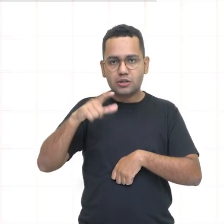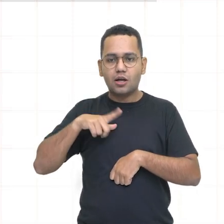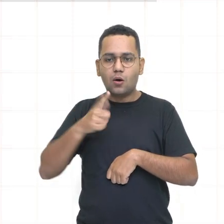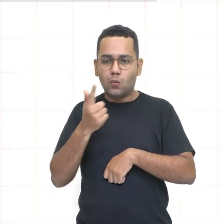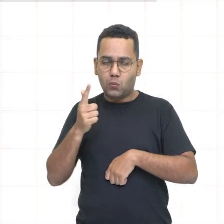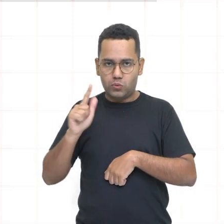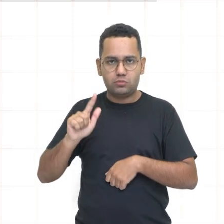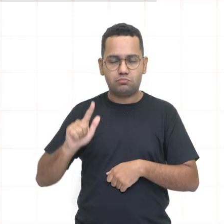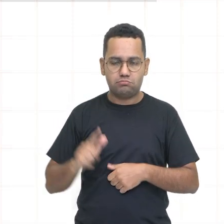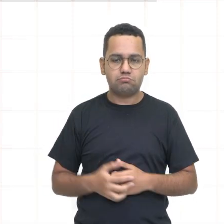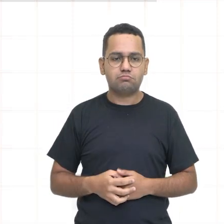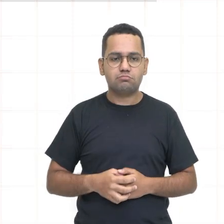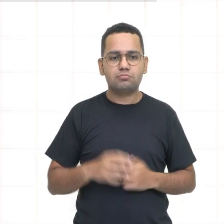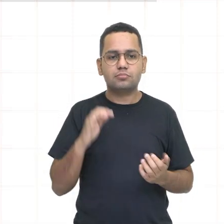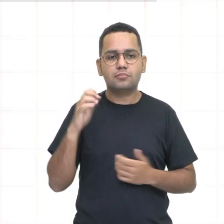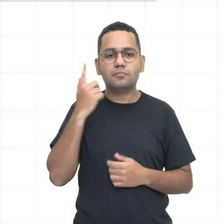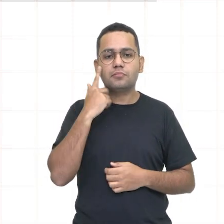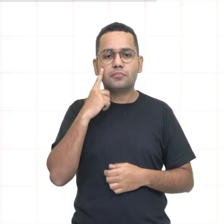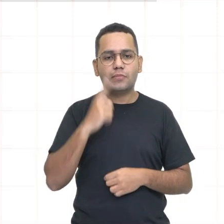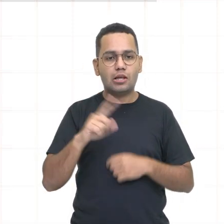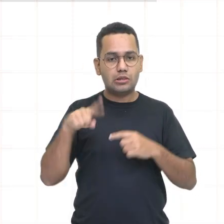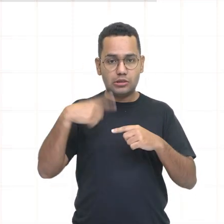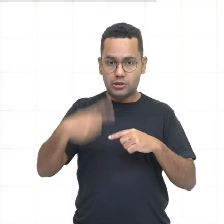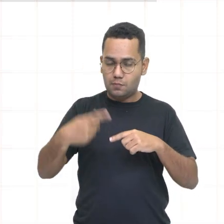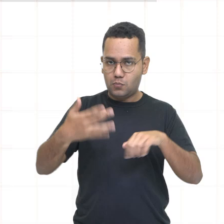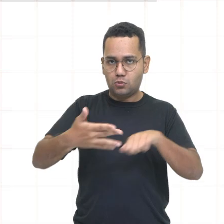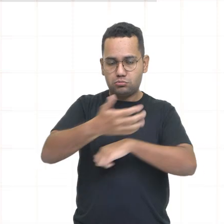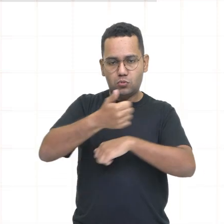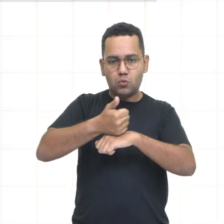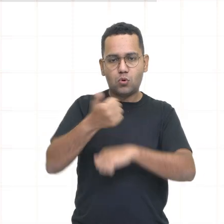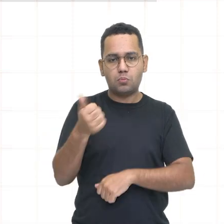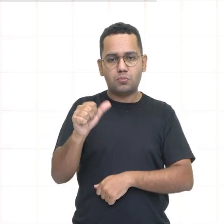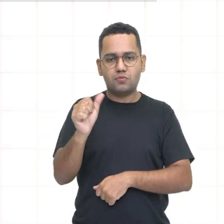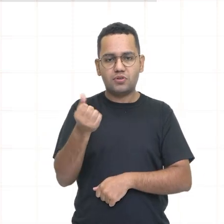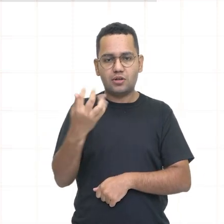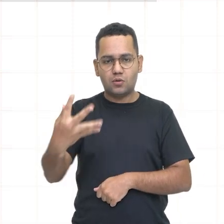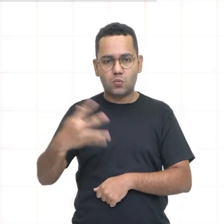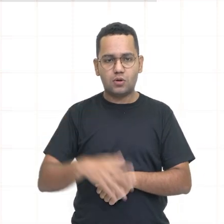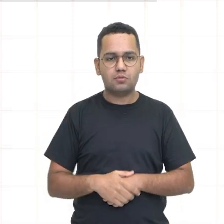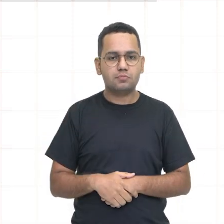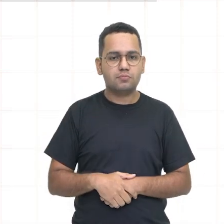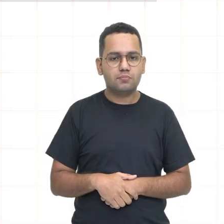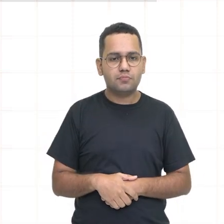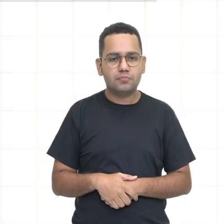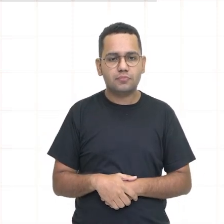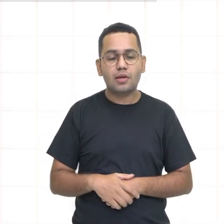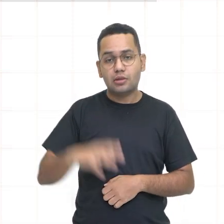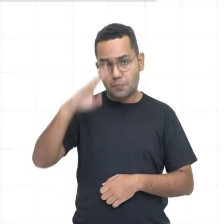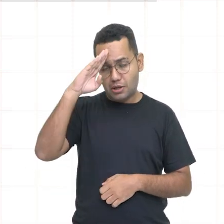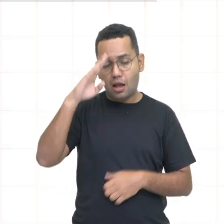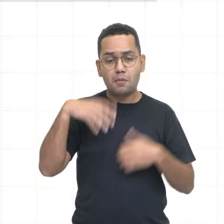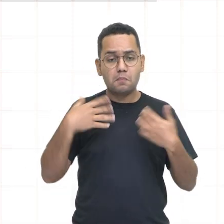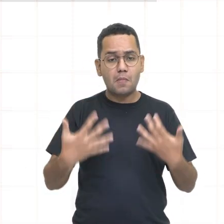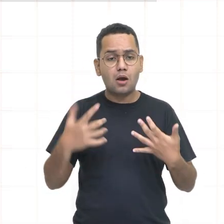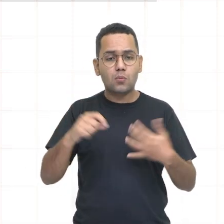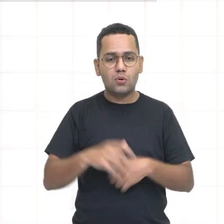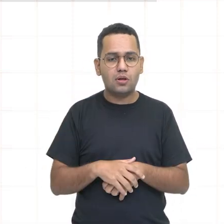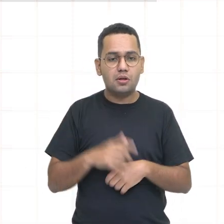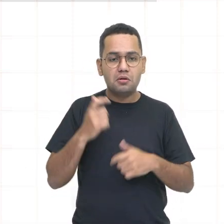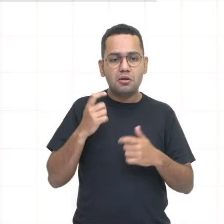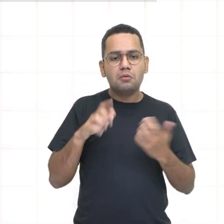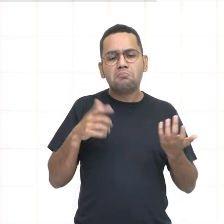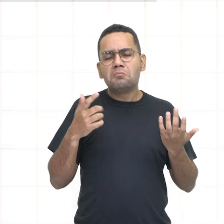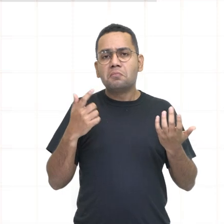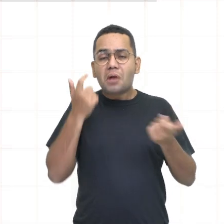vamos lá. Logo após o golpe militar de 64, entre os militares, havia uma preocupação com a possibilidade